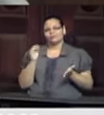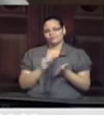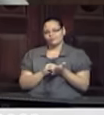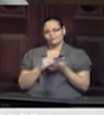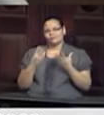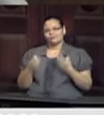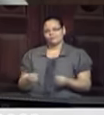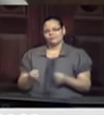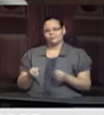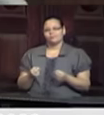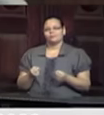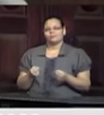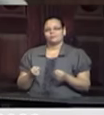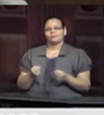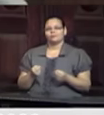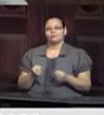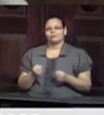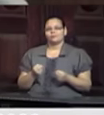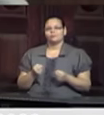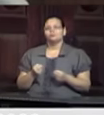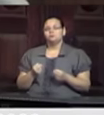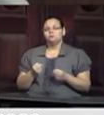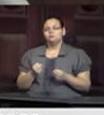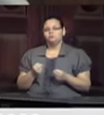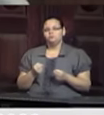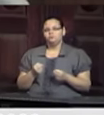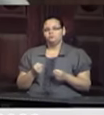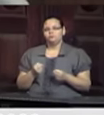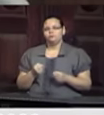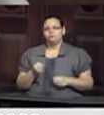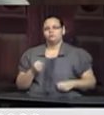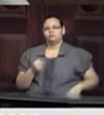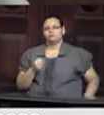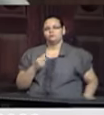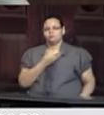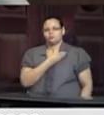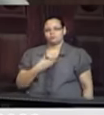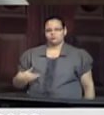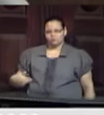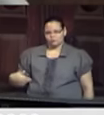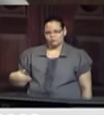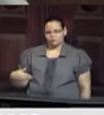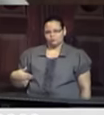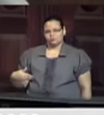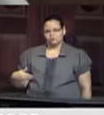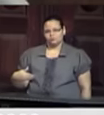aprovada praticamente por unanimidade e